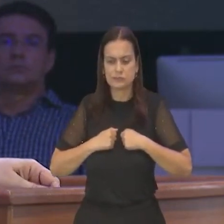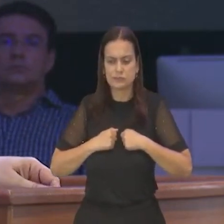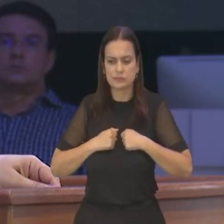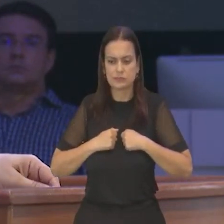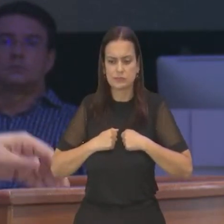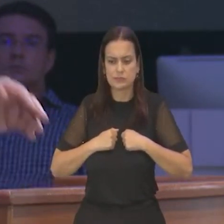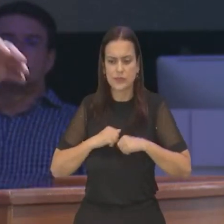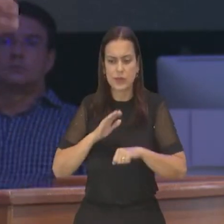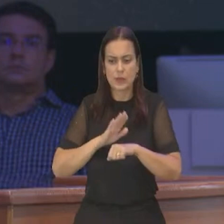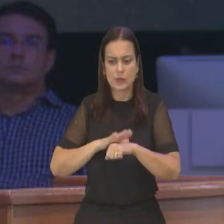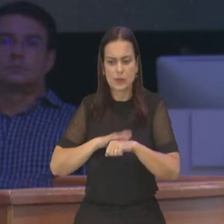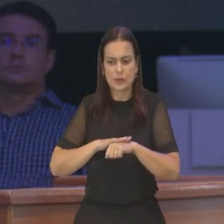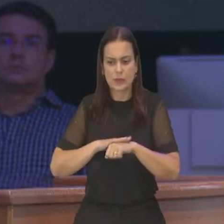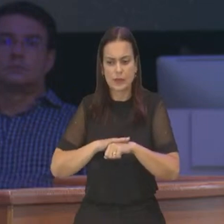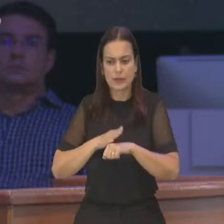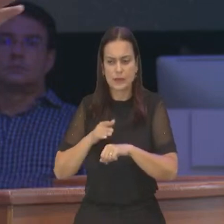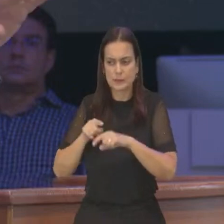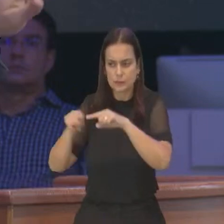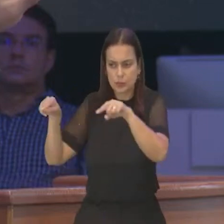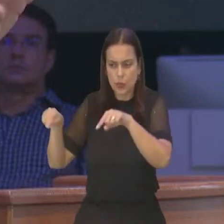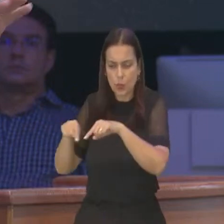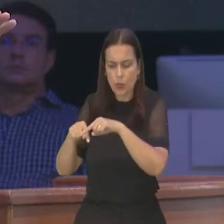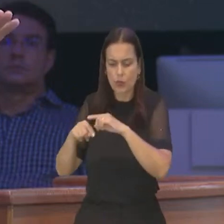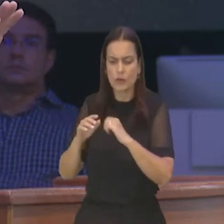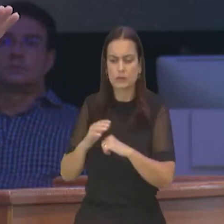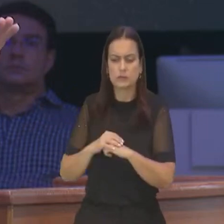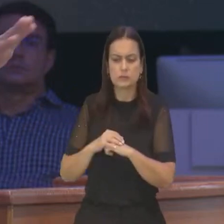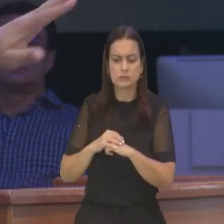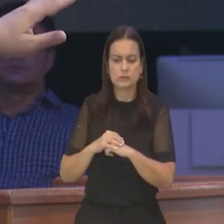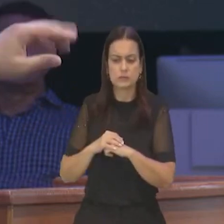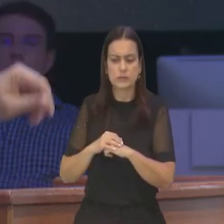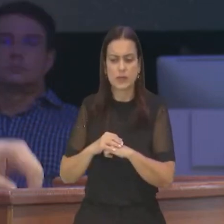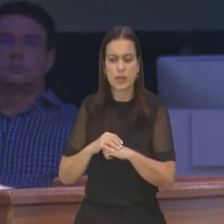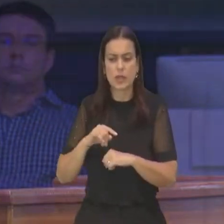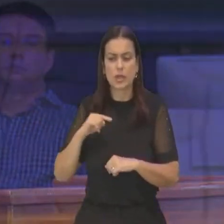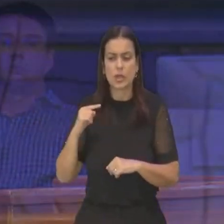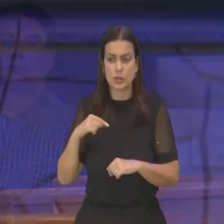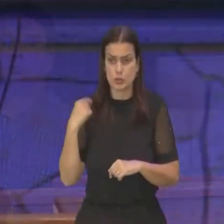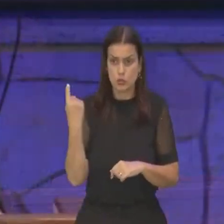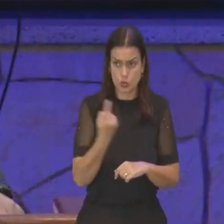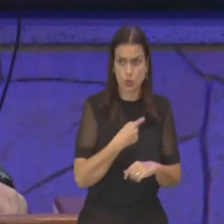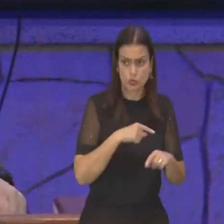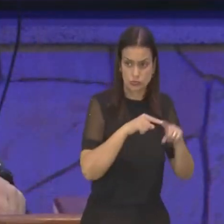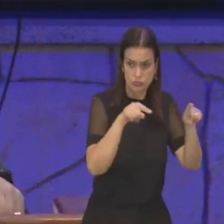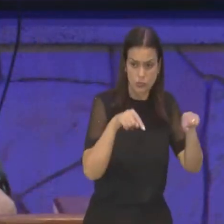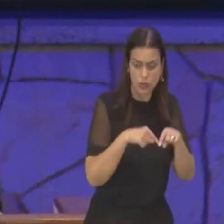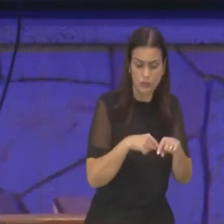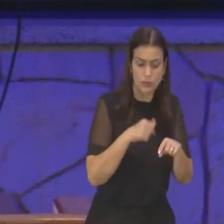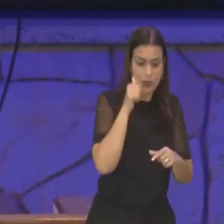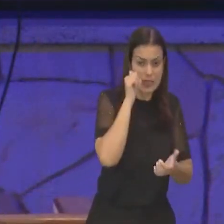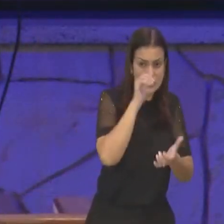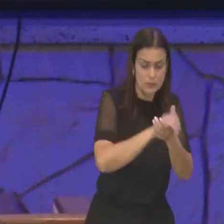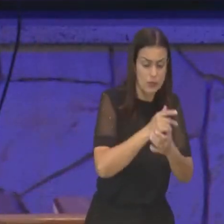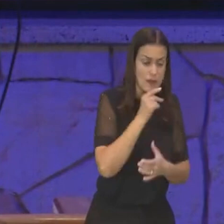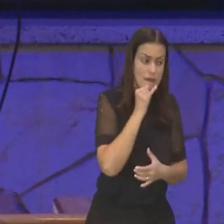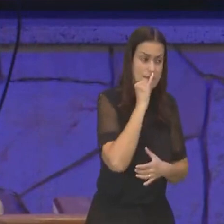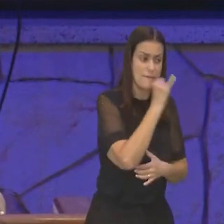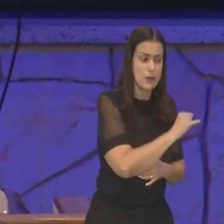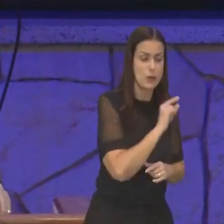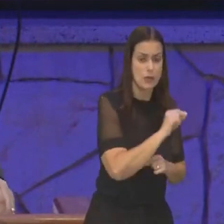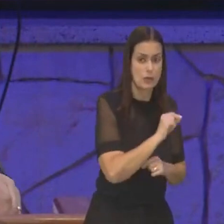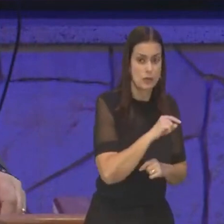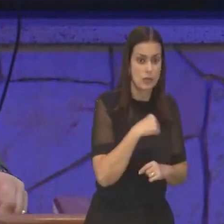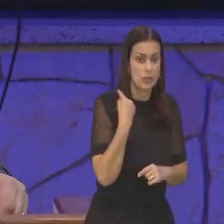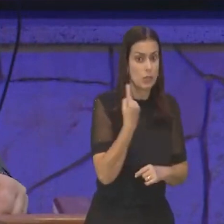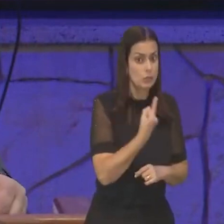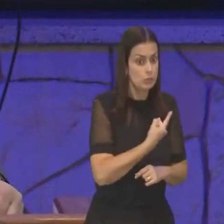E aí, quando ela já tinha entrado para o quarto, eu e Tiohane fomos para o nosso quarto, e a Tiohane disse: amor, nós